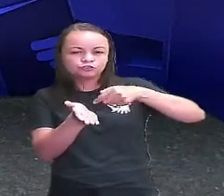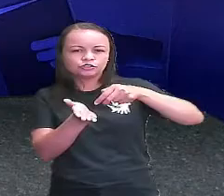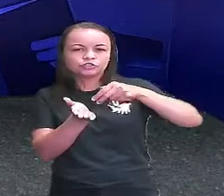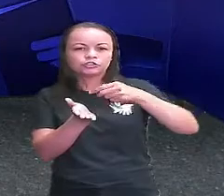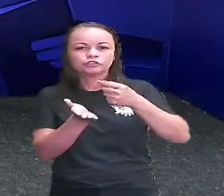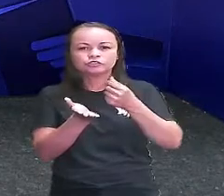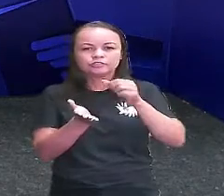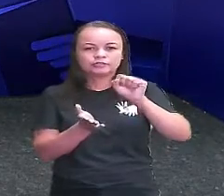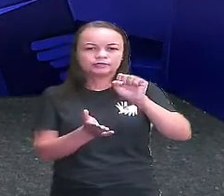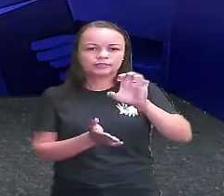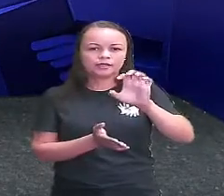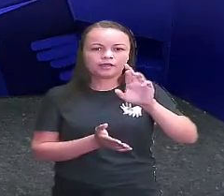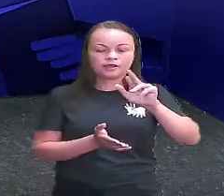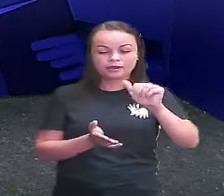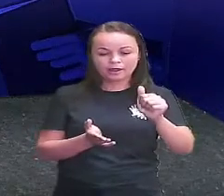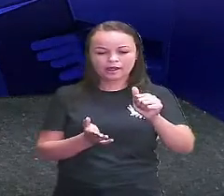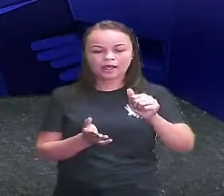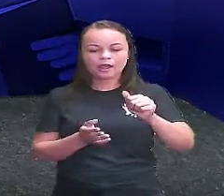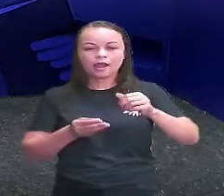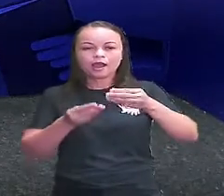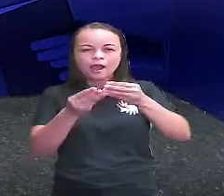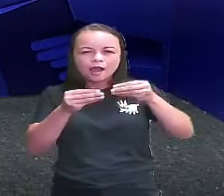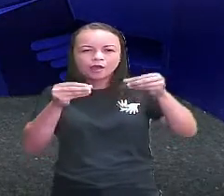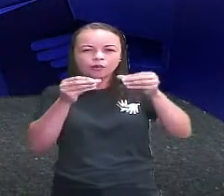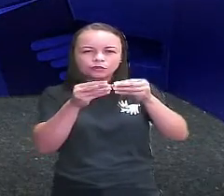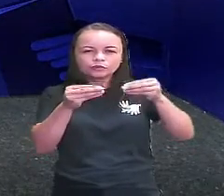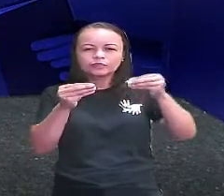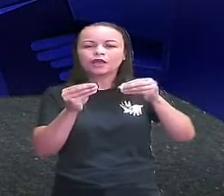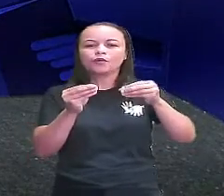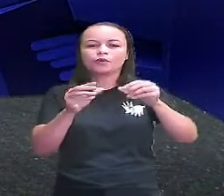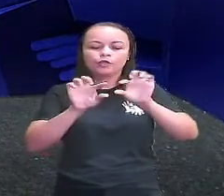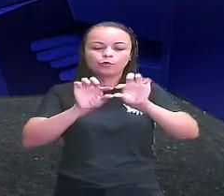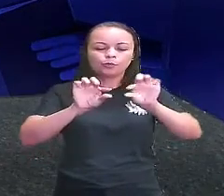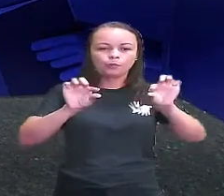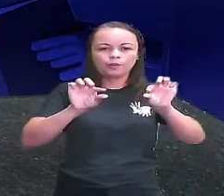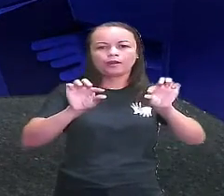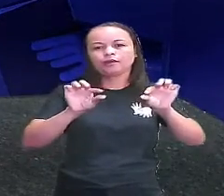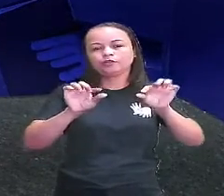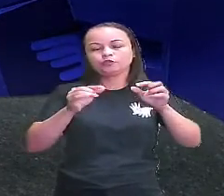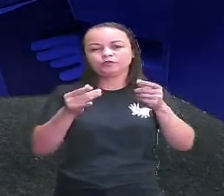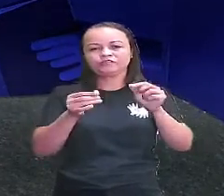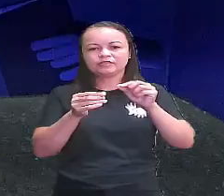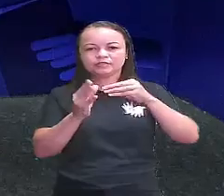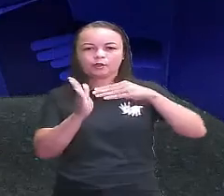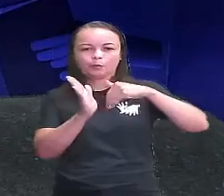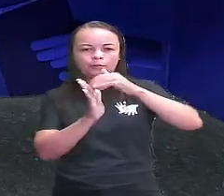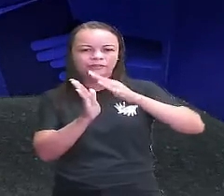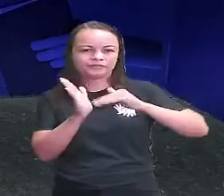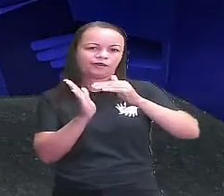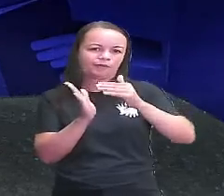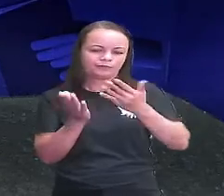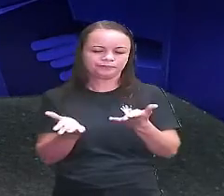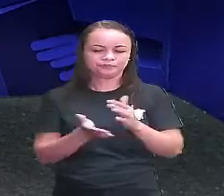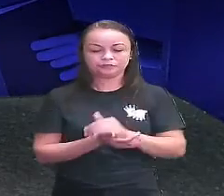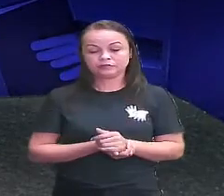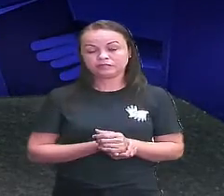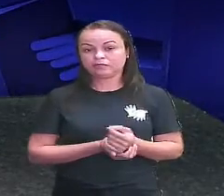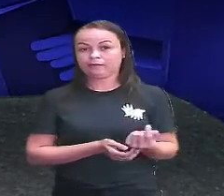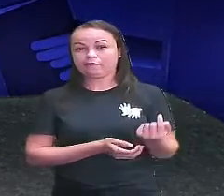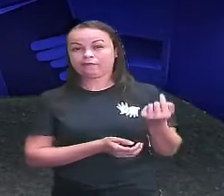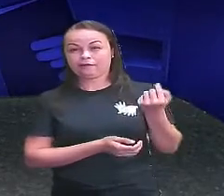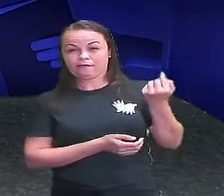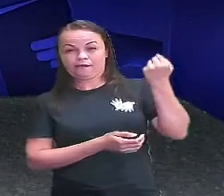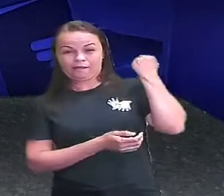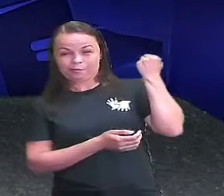algodão e um palitinho para você fazer o seu pincel. Você pode fazer com pincel normal, né? Mas, já que naquela época